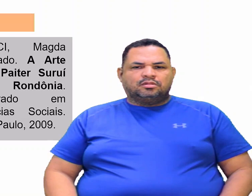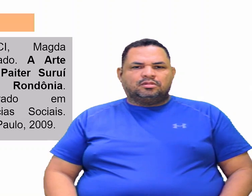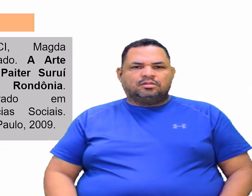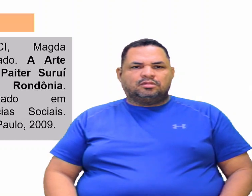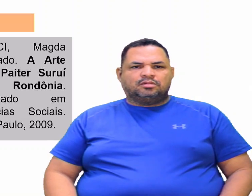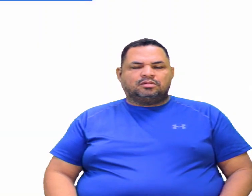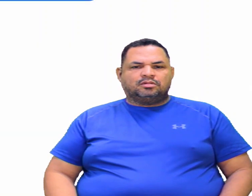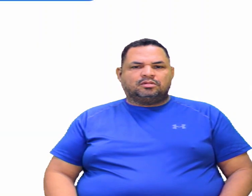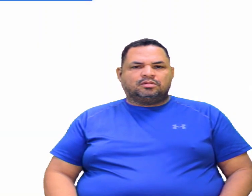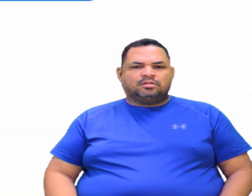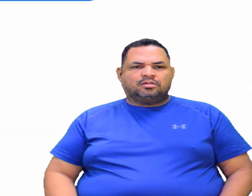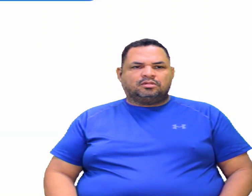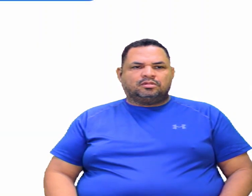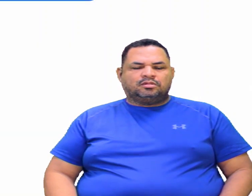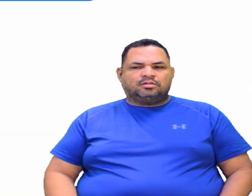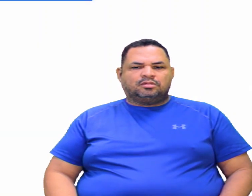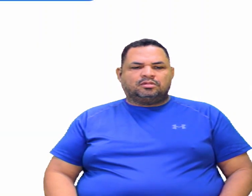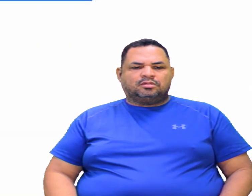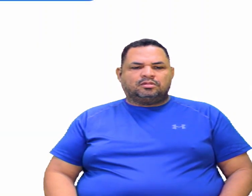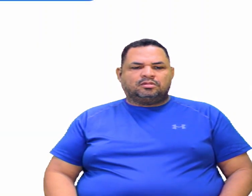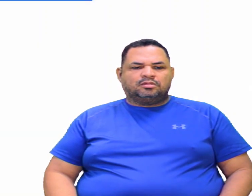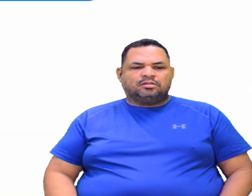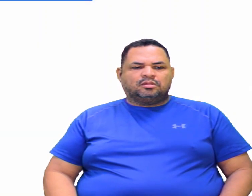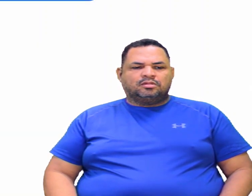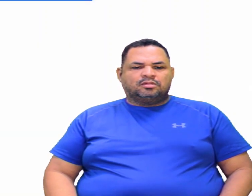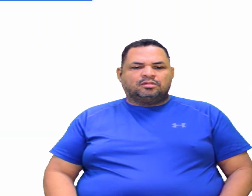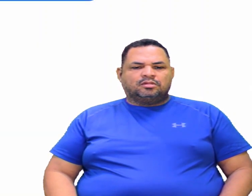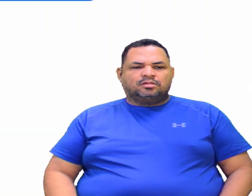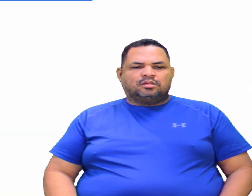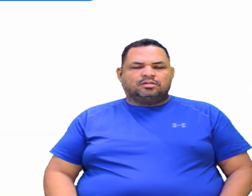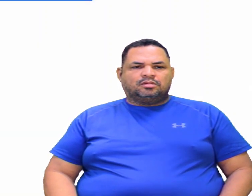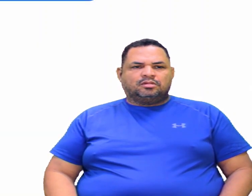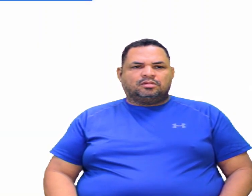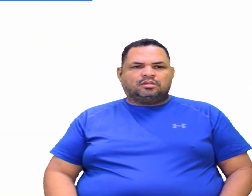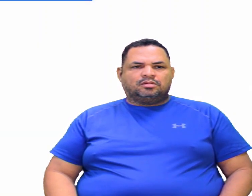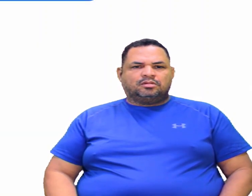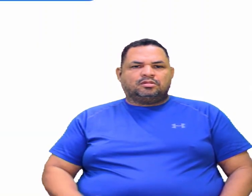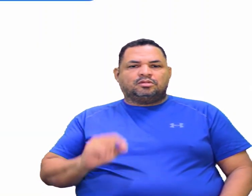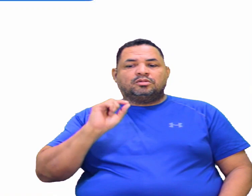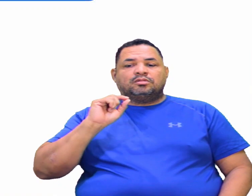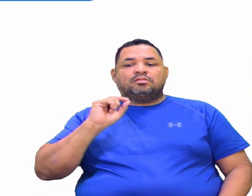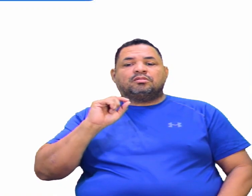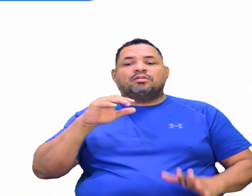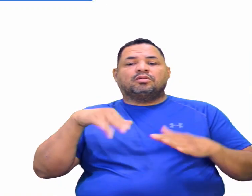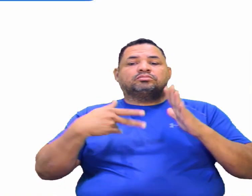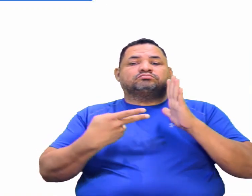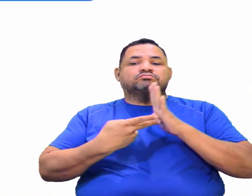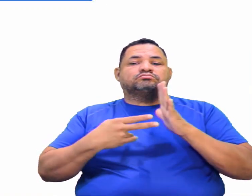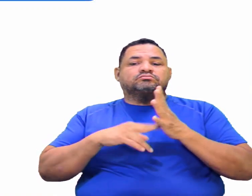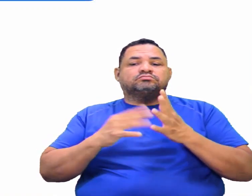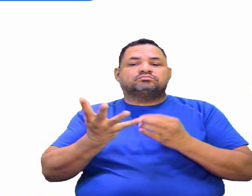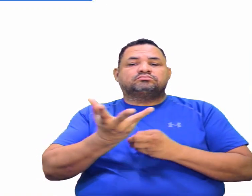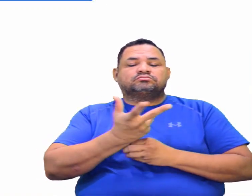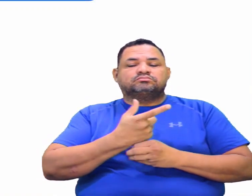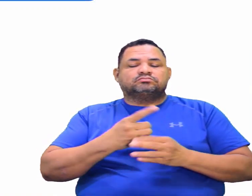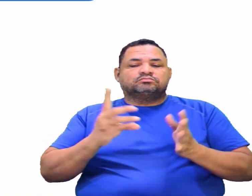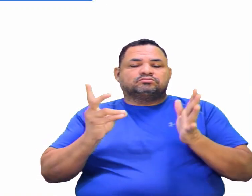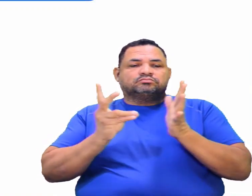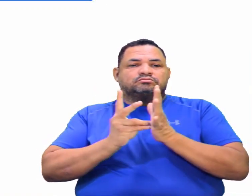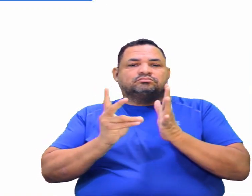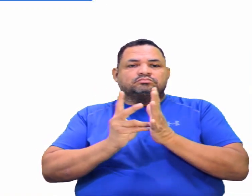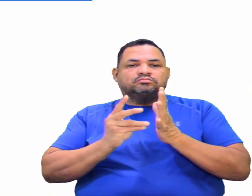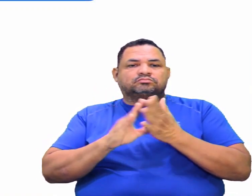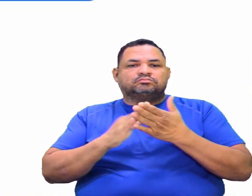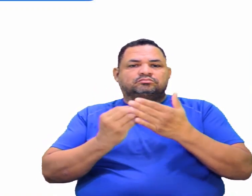ver um pouquinho mais sobre a arte indígena o que que é a arte indígena os